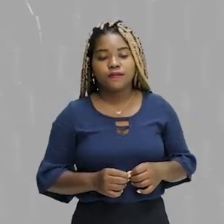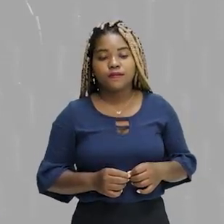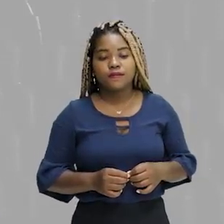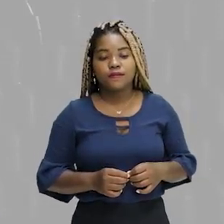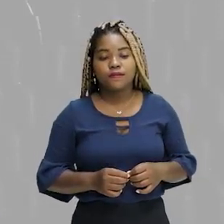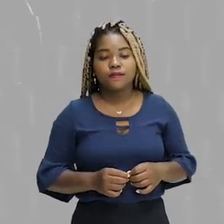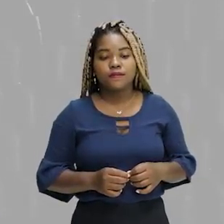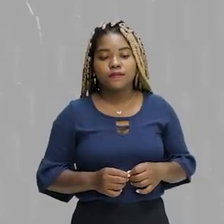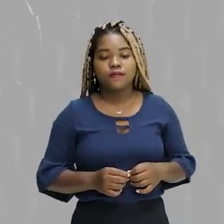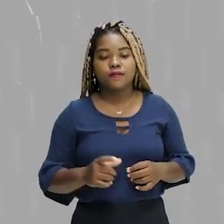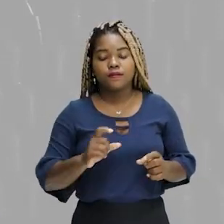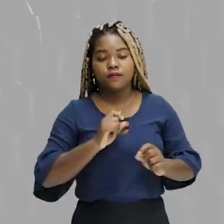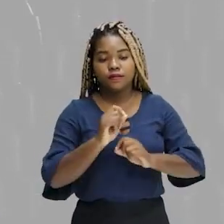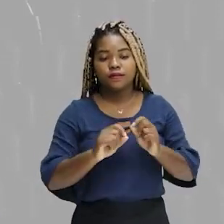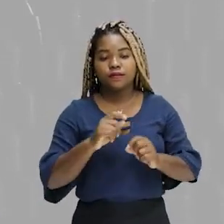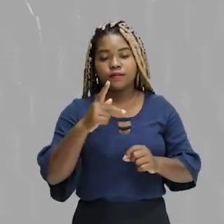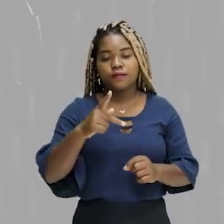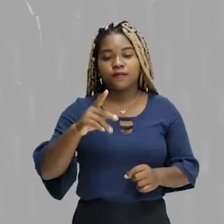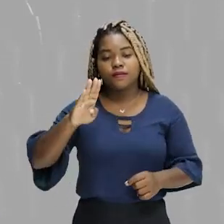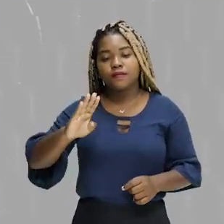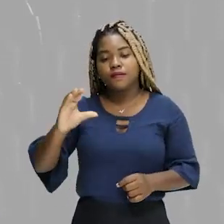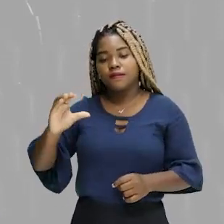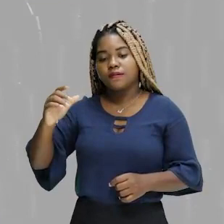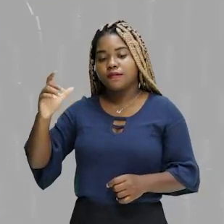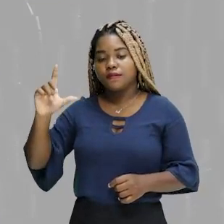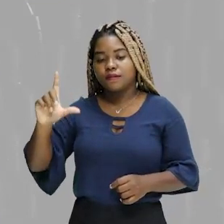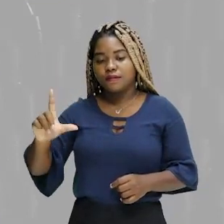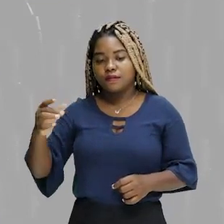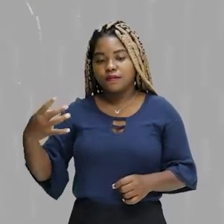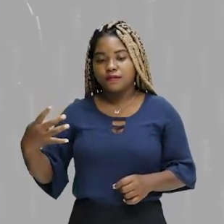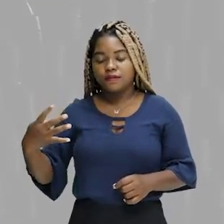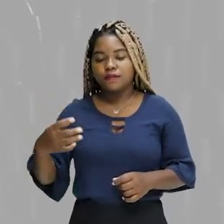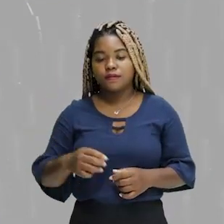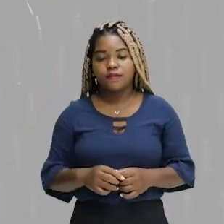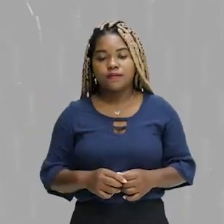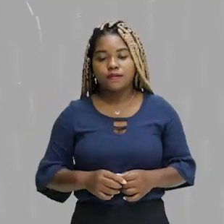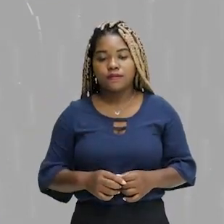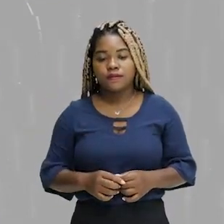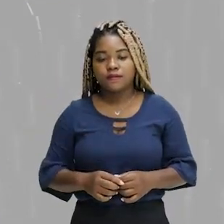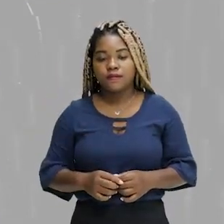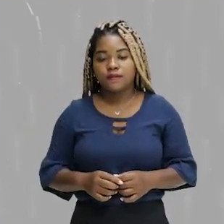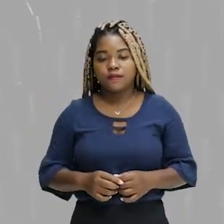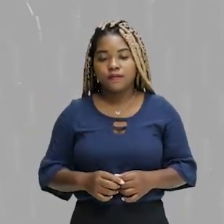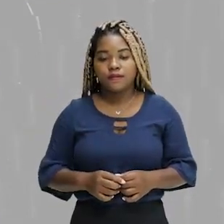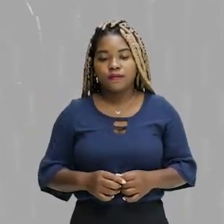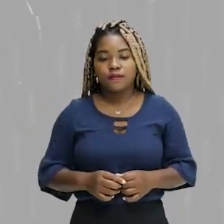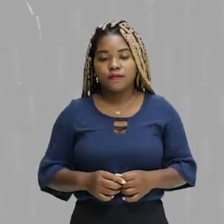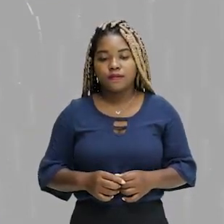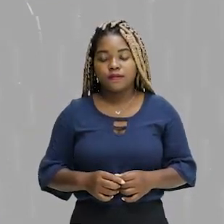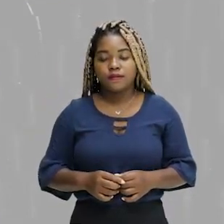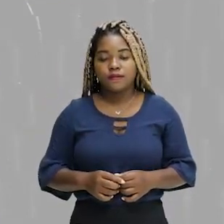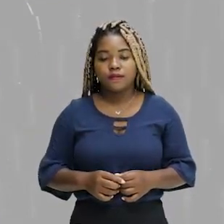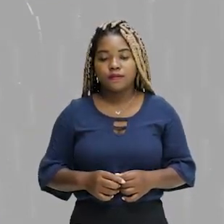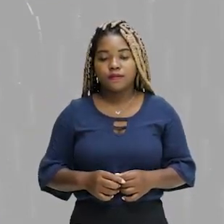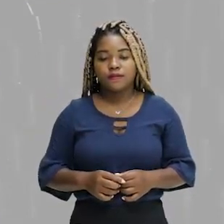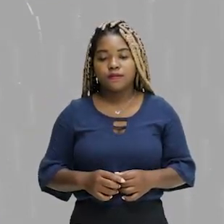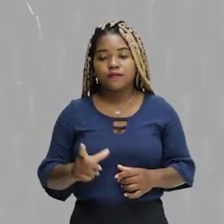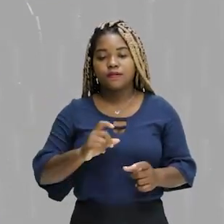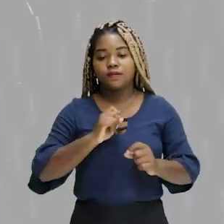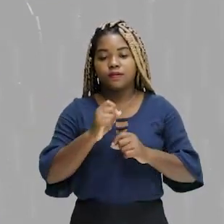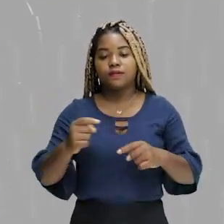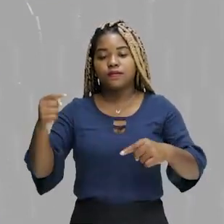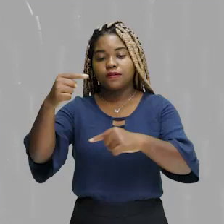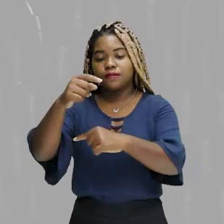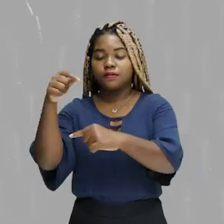produto PbCl4, tetracloreto de chumbo. Ele aparece onde? No lado do produto. Onde